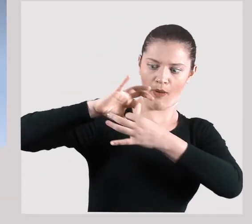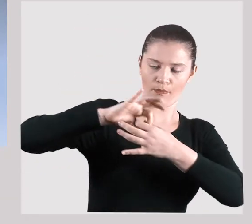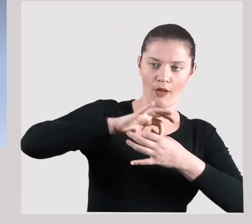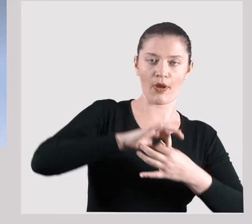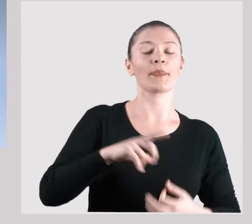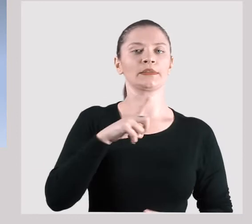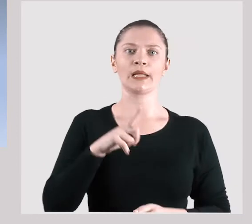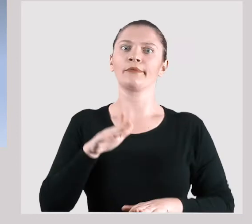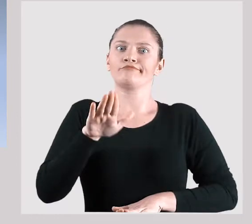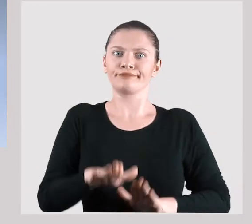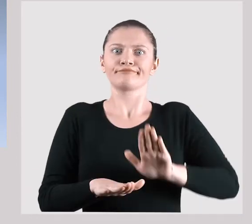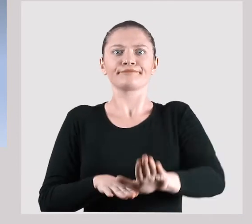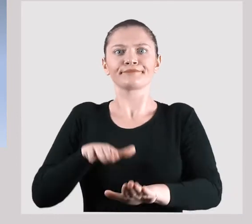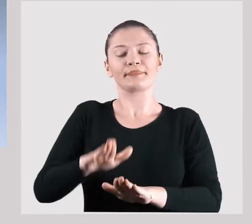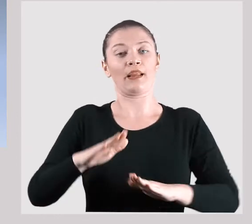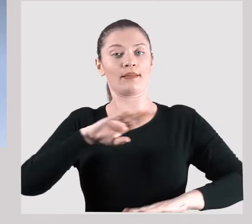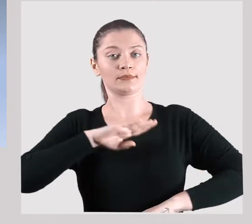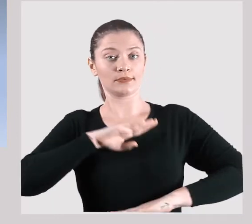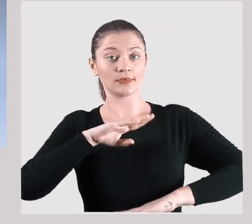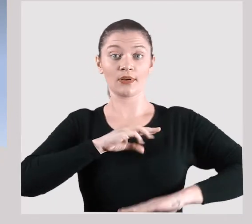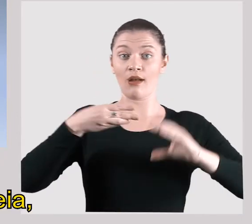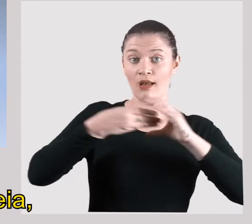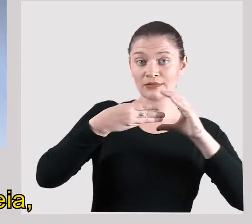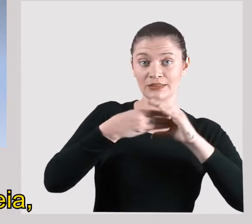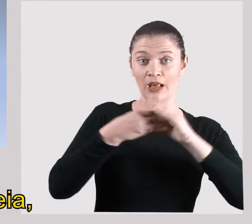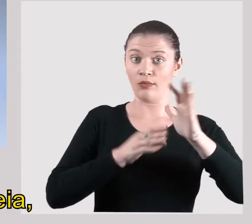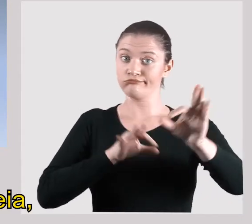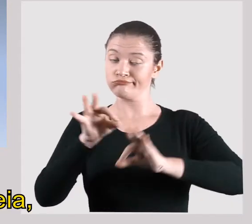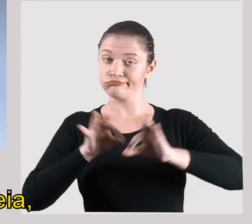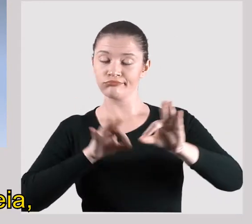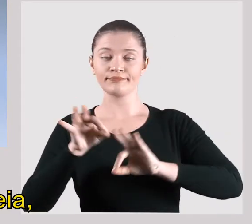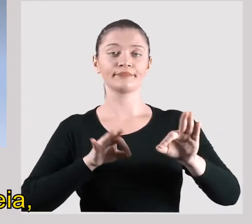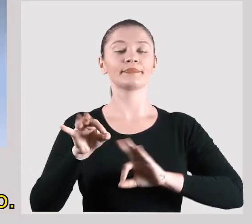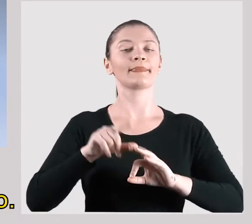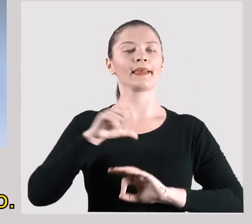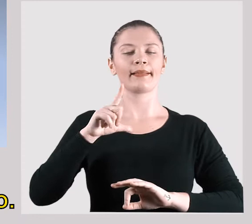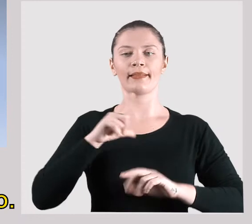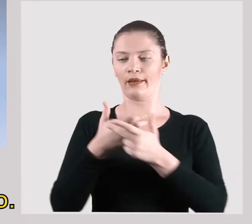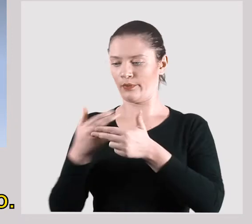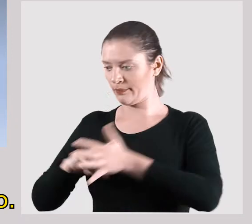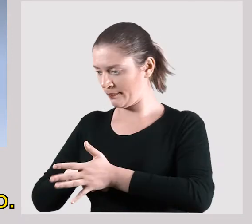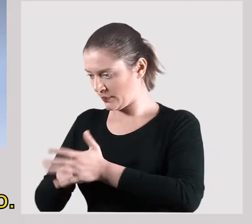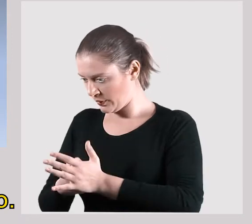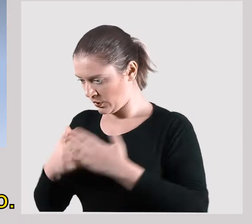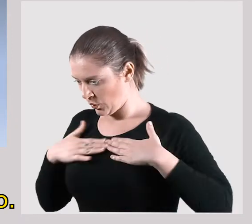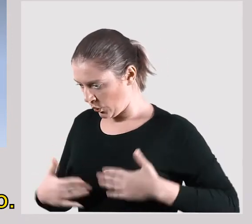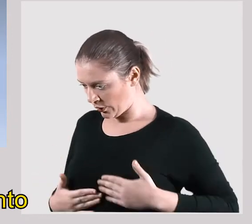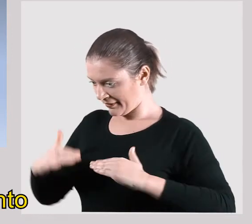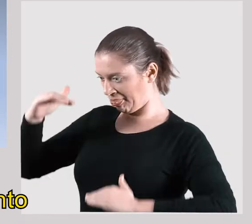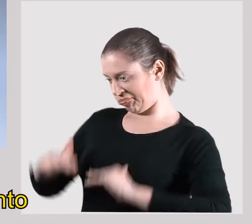passo a passo, cada situação, e as células estão programadas. E aí vem aquela coisa que bloqueia e o corpo entra num